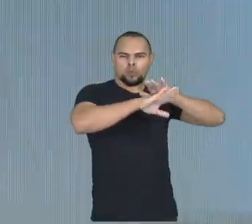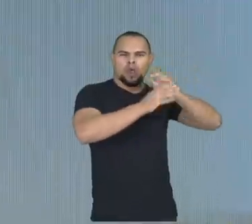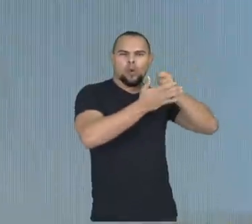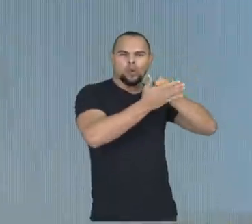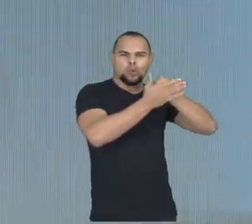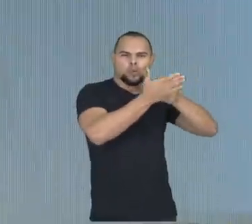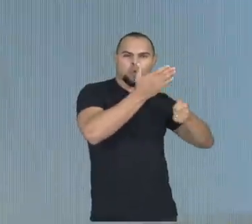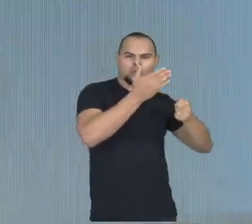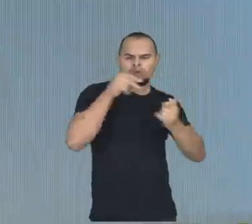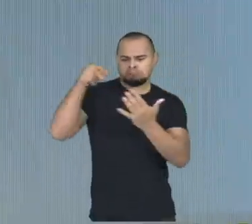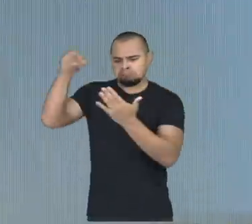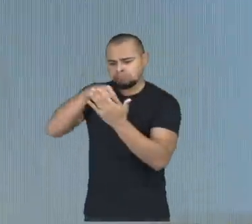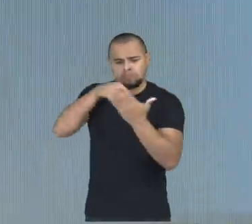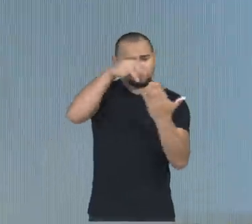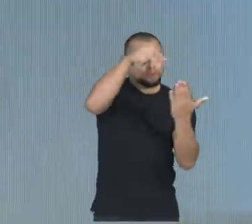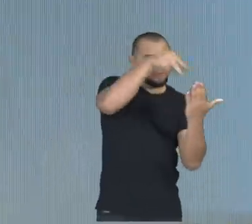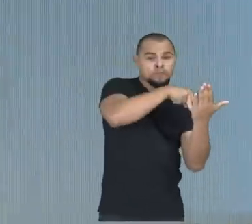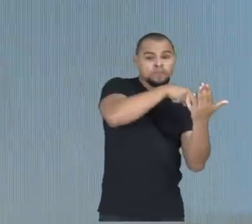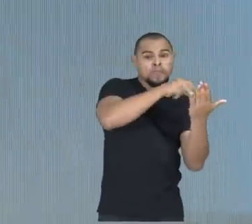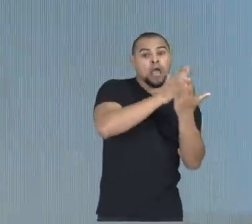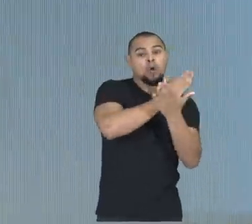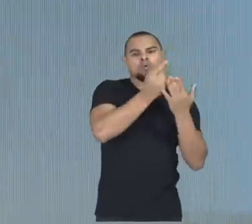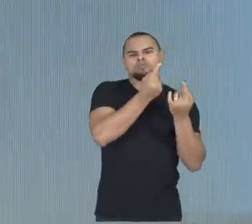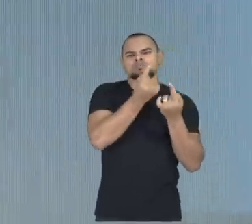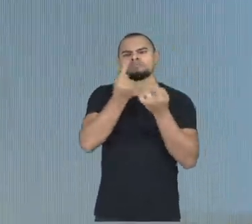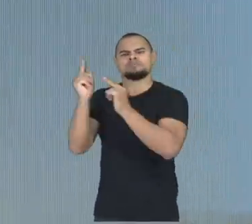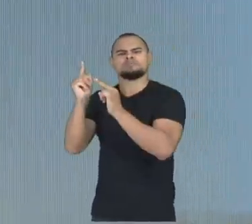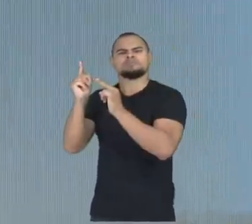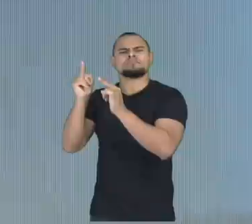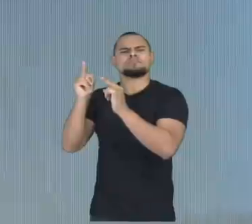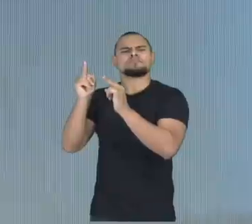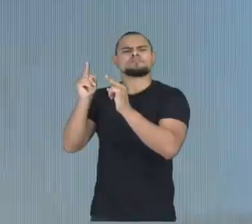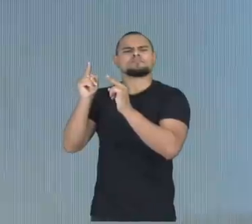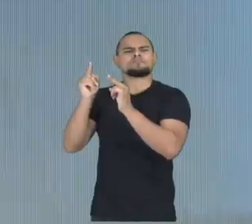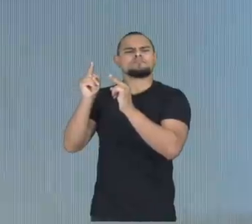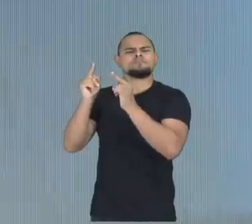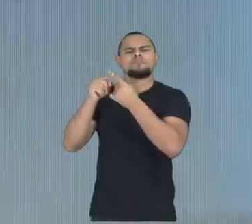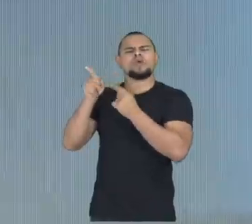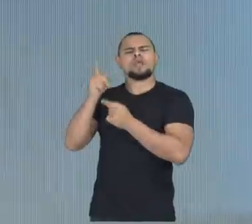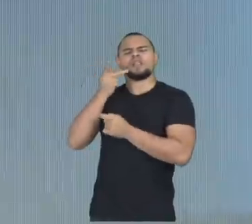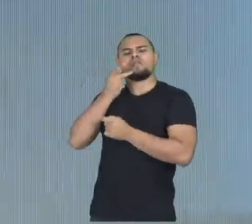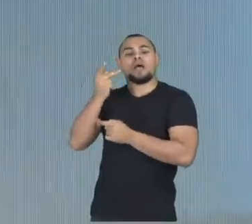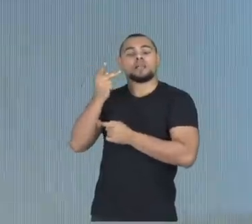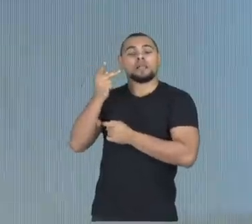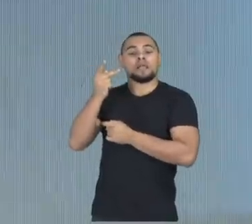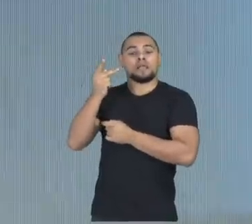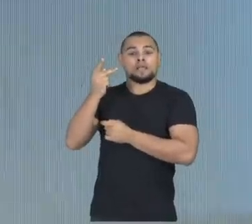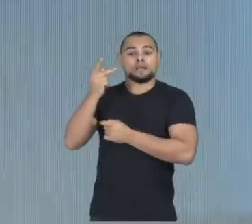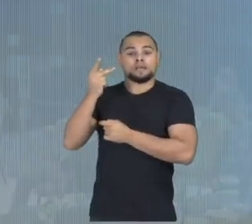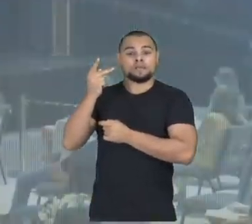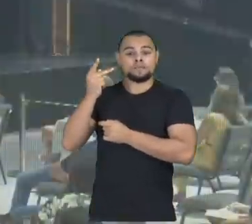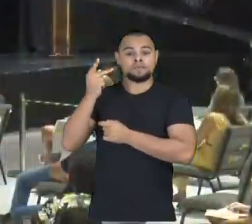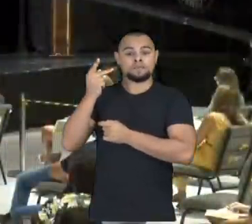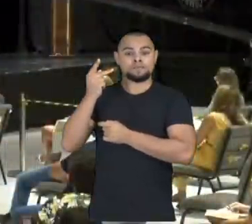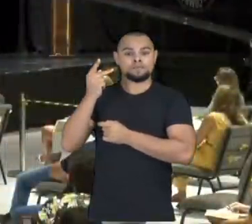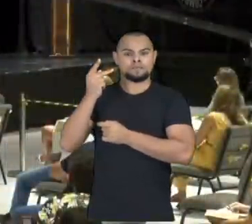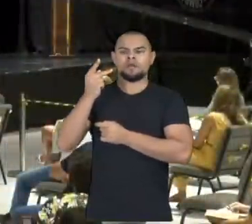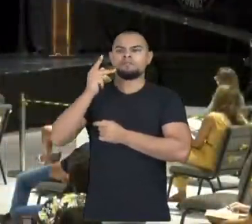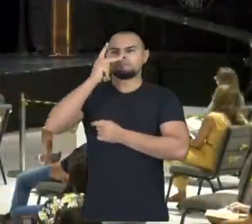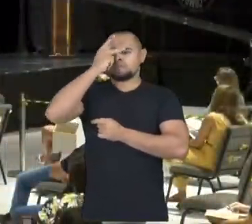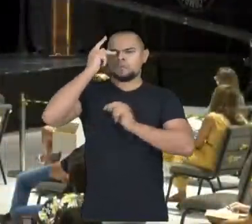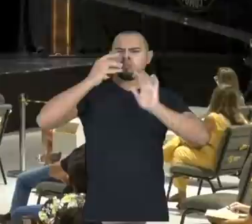Muitos criticam Finney, porque ele teria dito que o alcance de almas